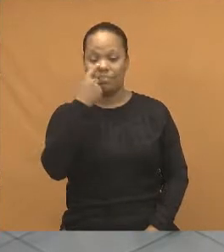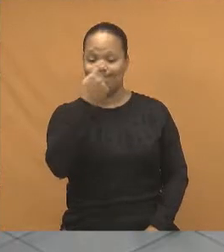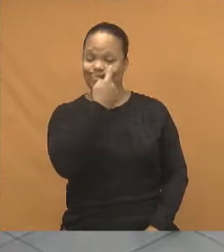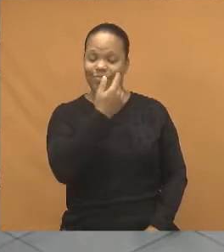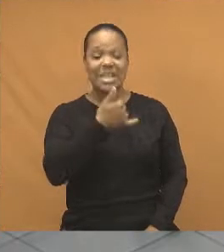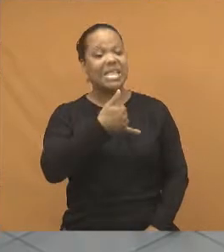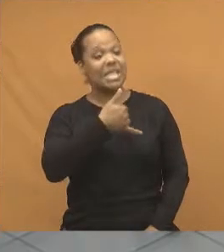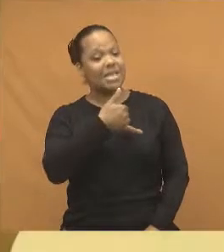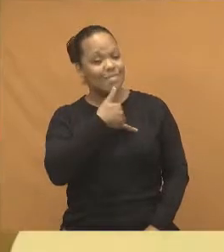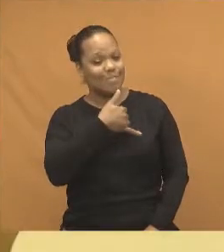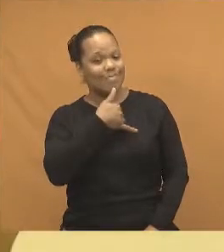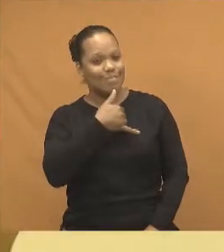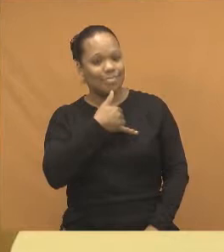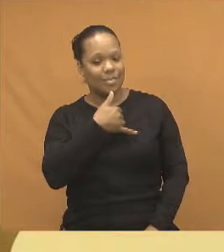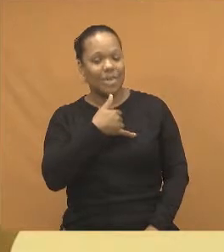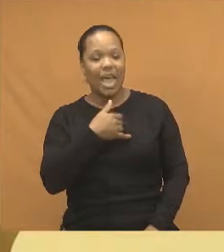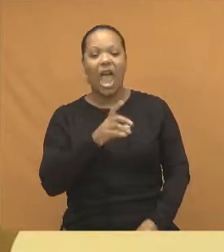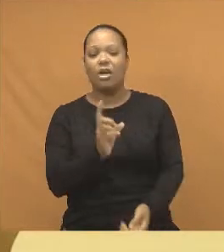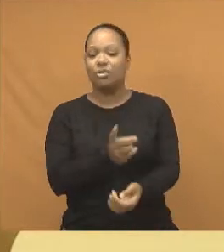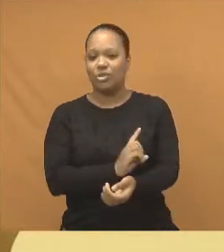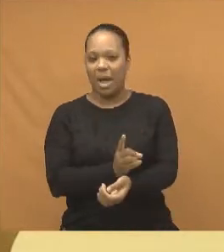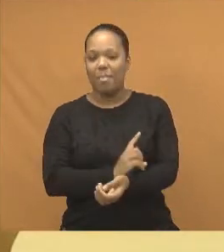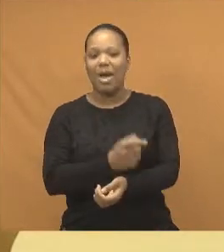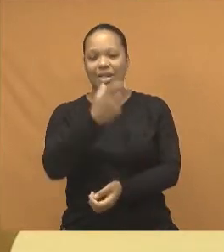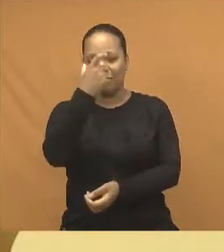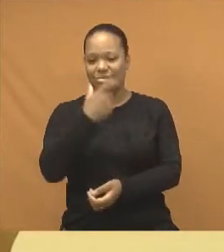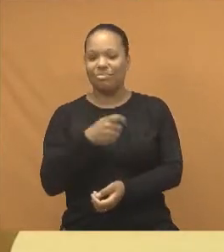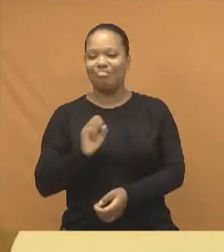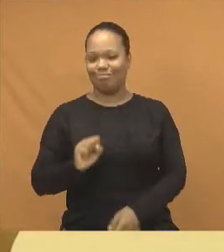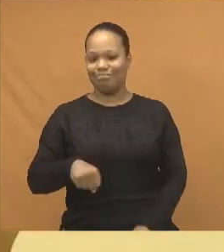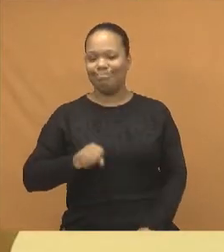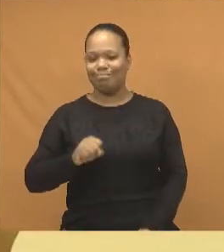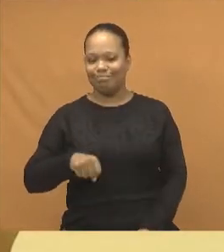Infelizmente, eu tenho diabetes.